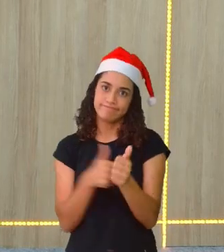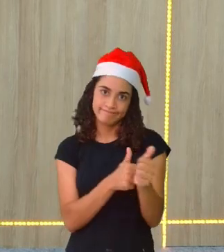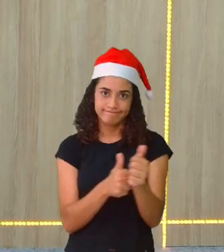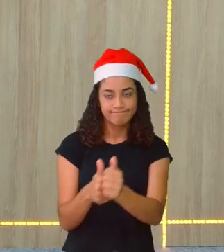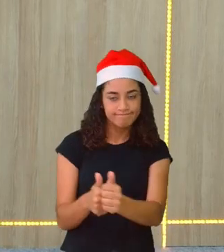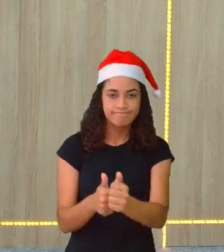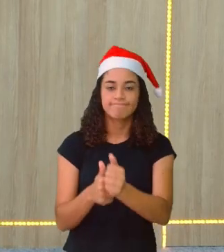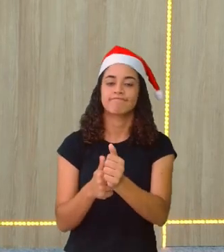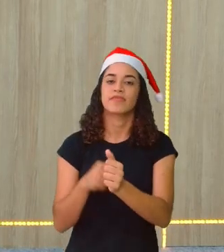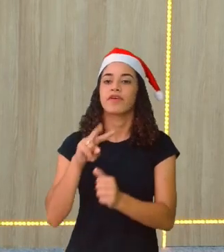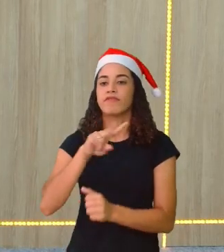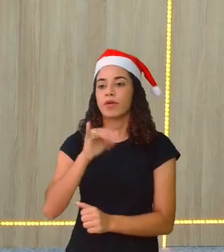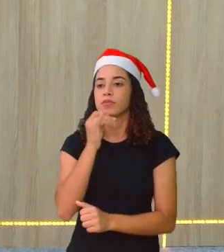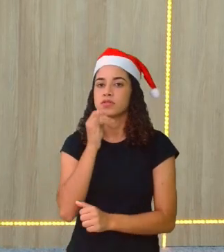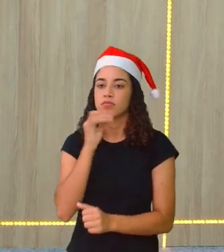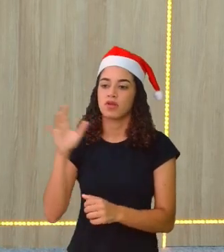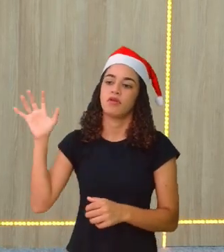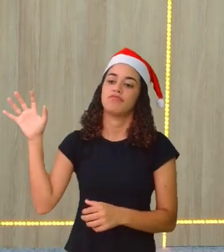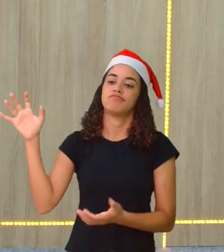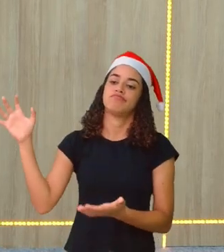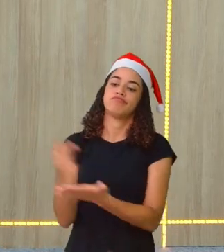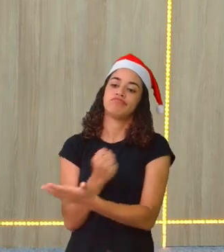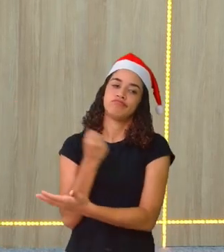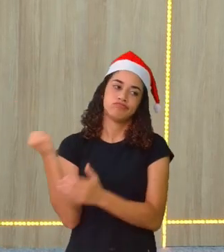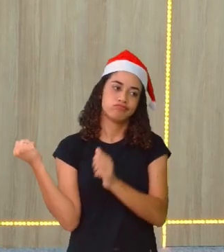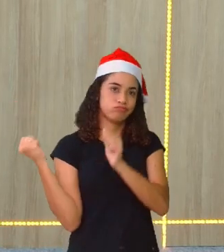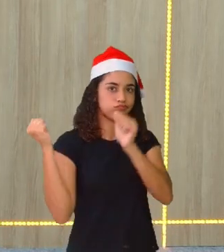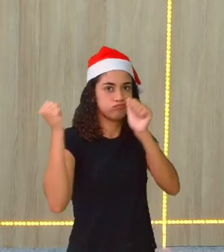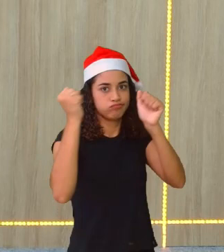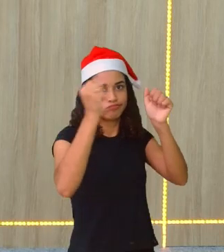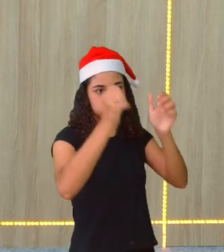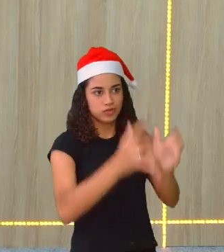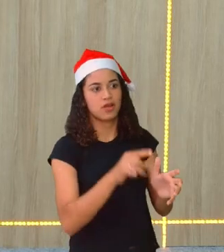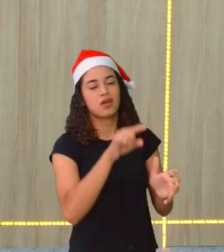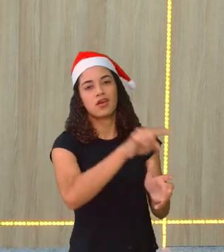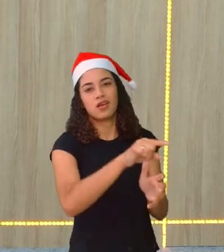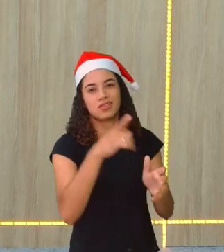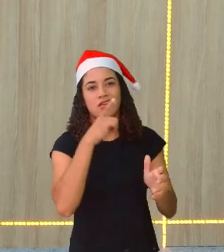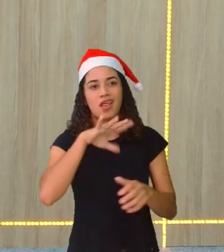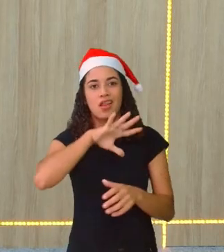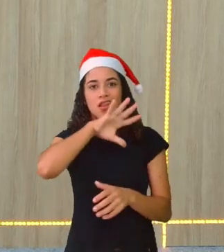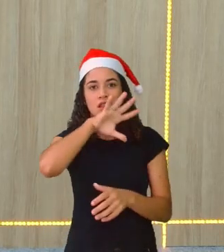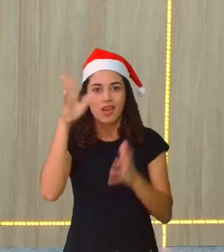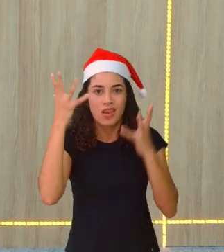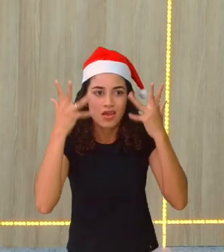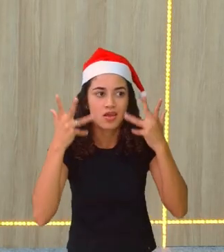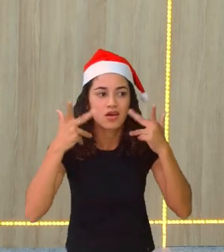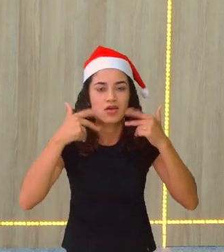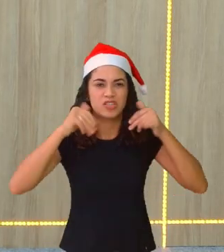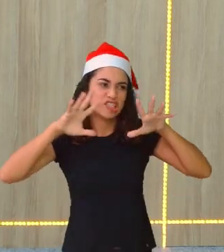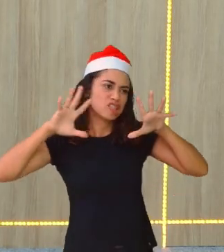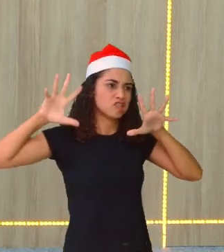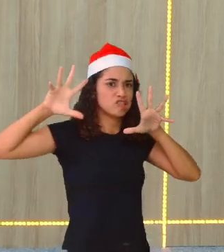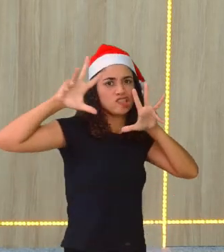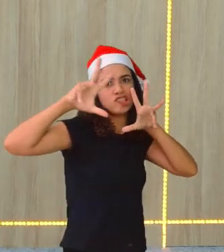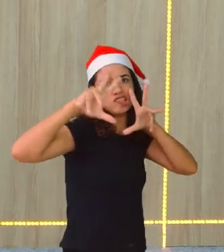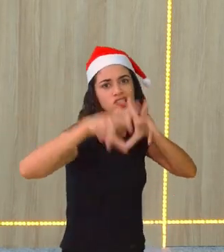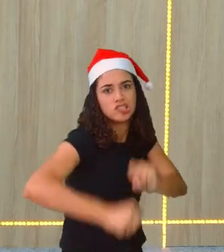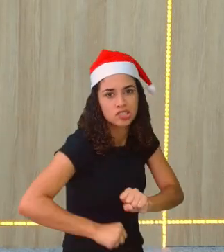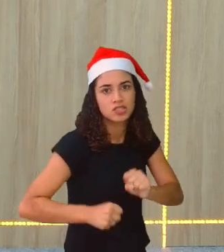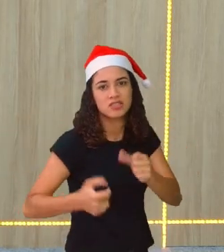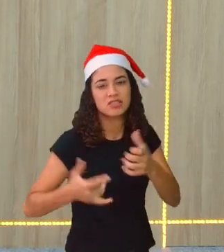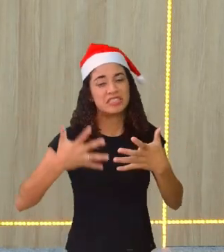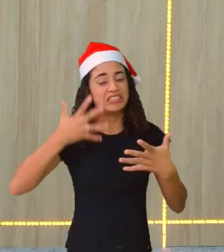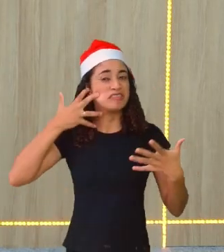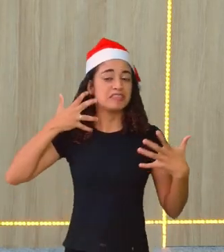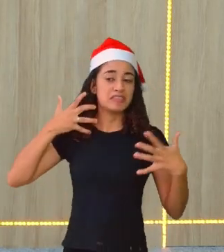levados para arenas, onde serão trucidados ali por feras, né, como leões, tigres, né, atropelados ali